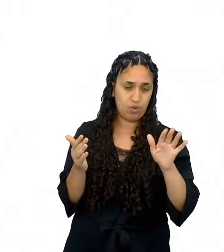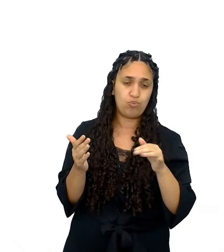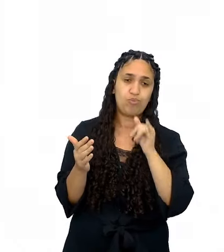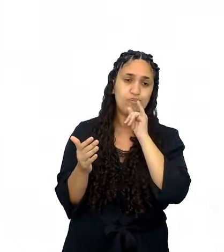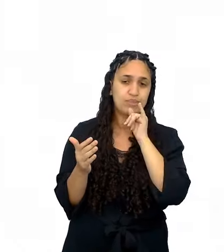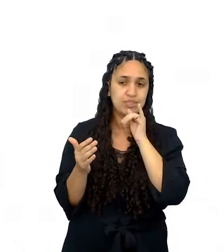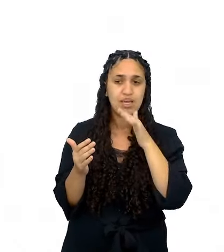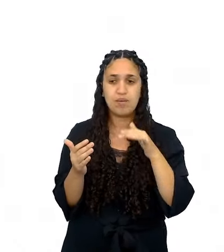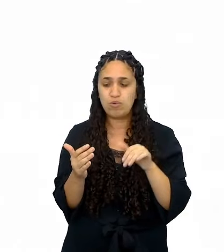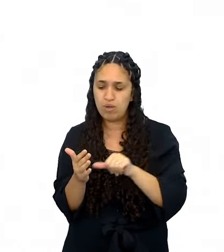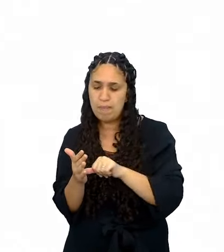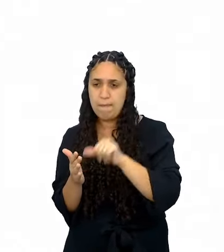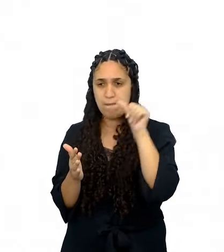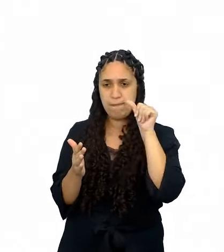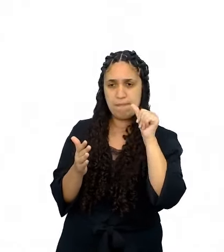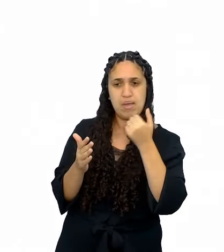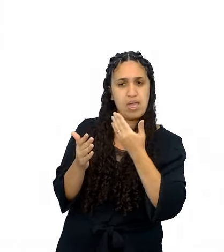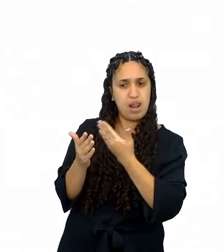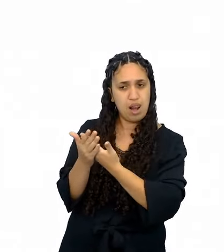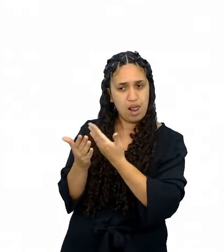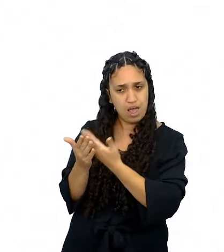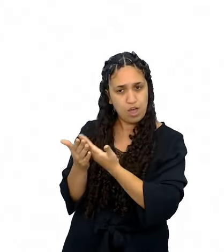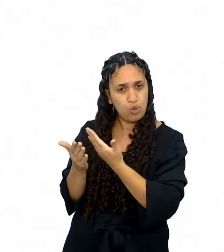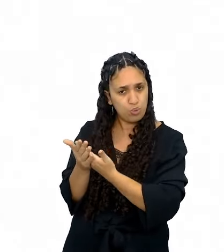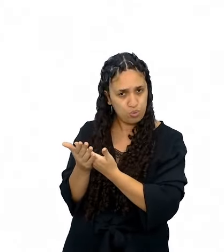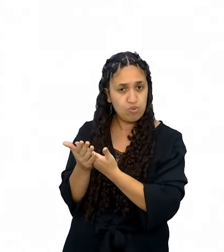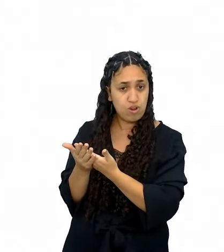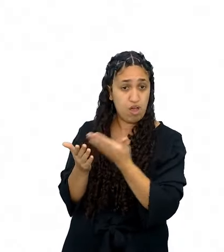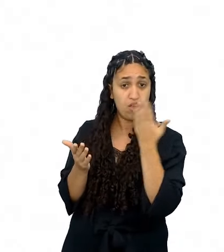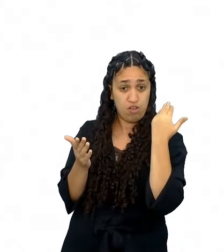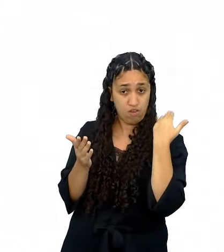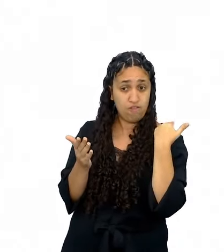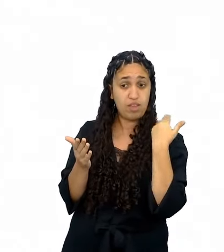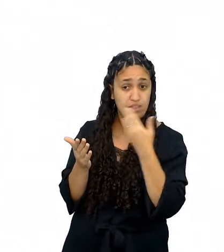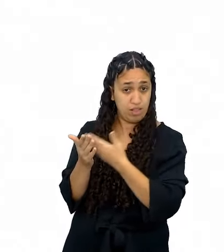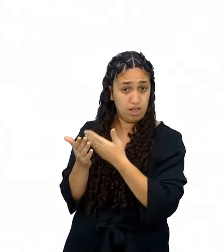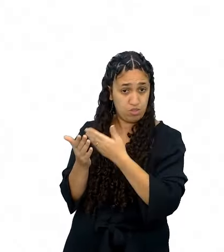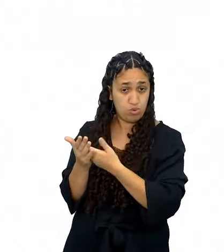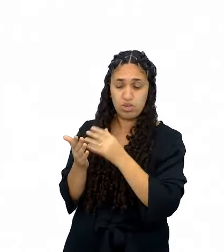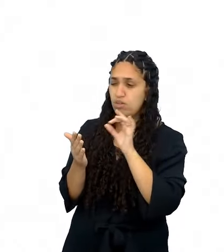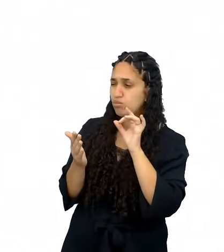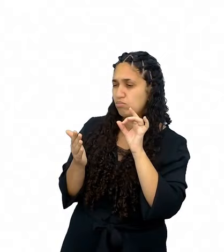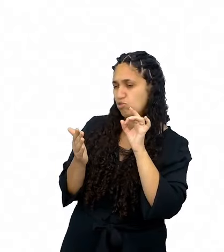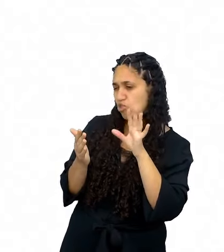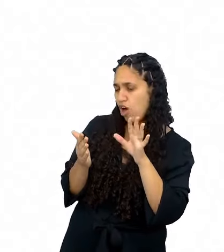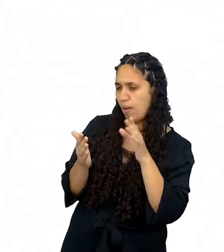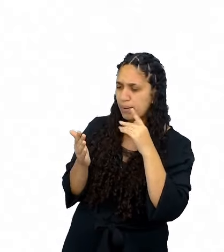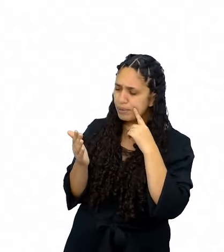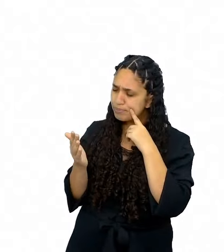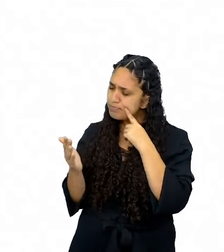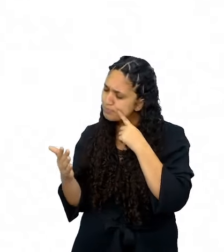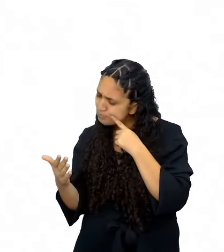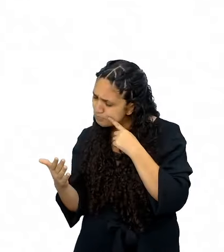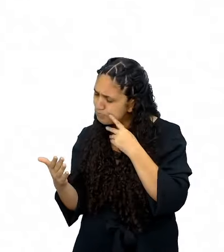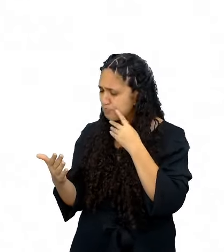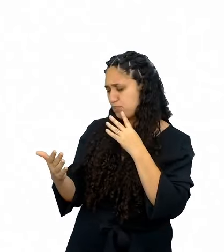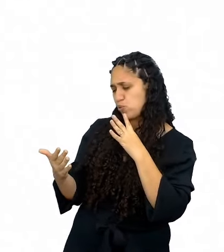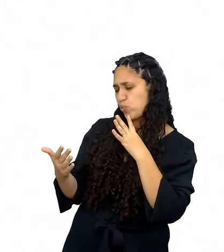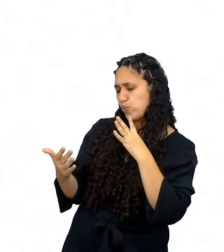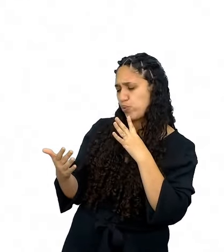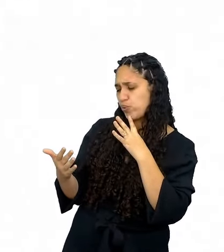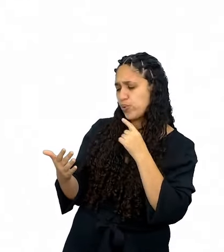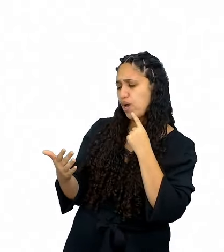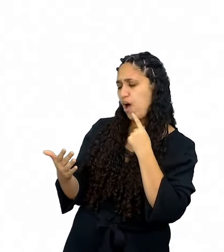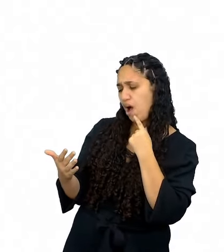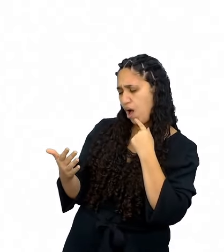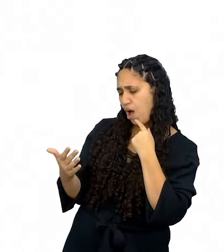de reconhecimento, uma leitura de sobrevoo. Agora, os estudantes irão reler para ampliar